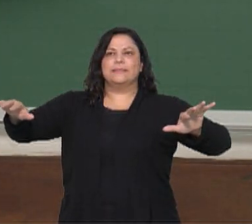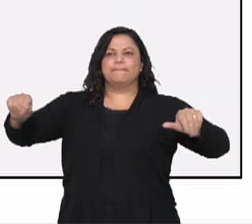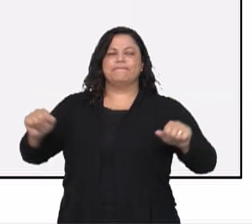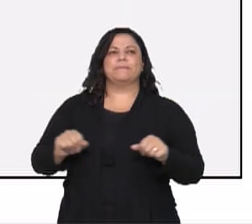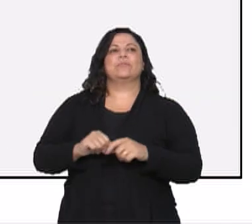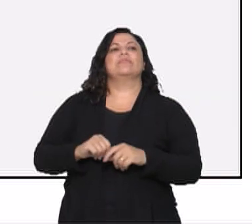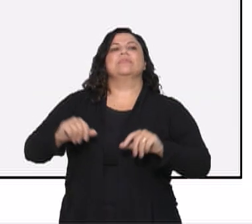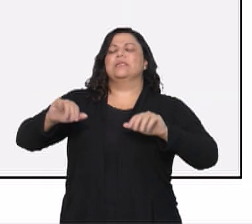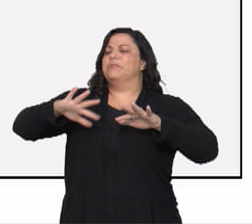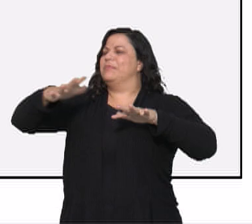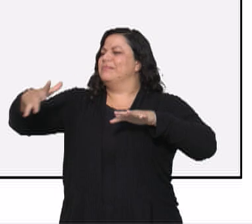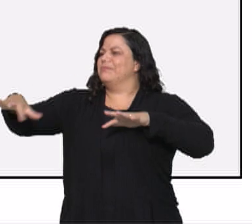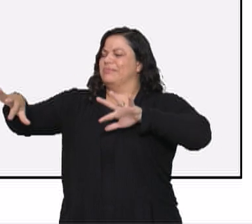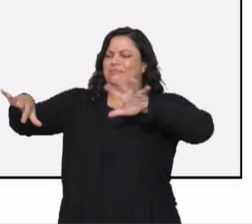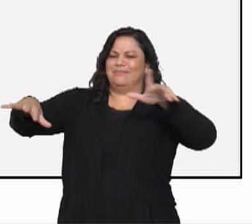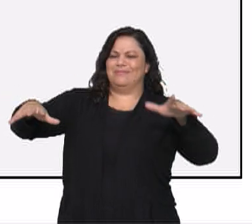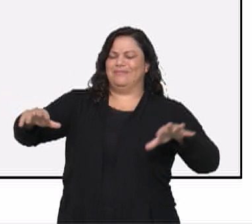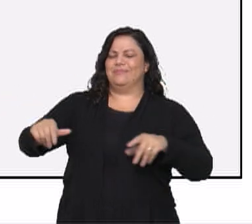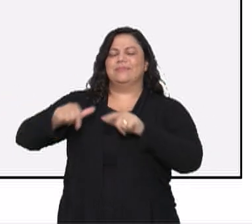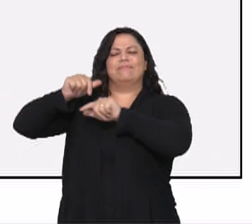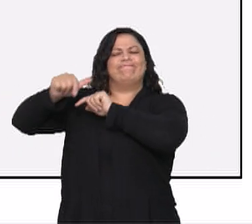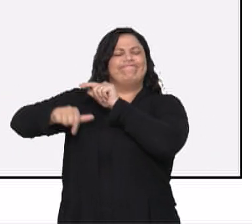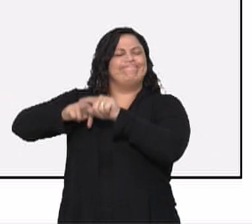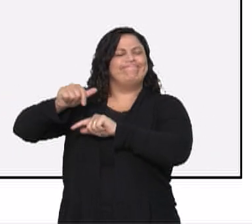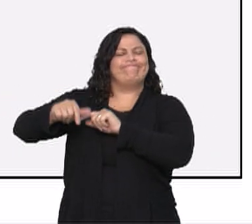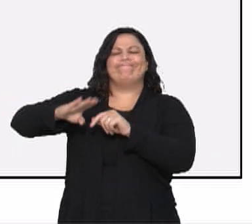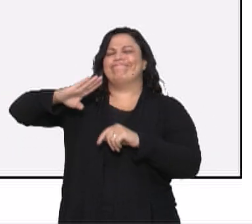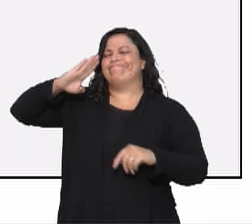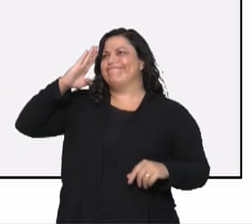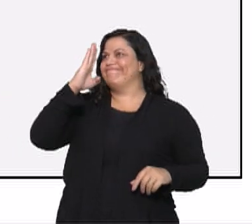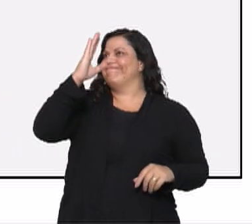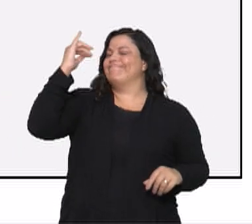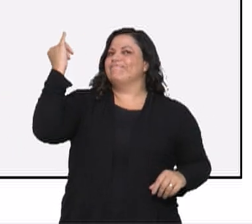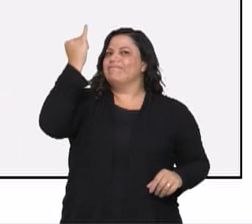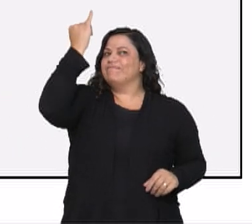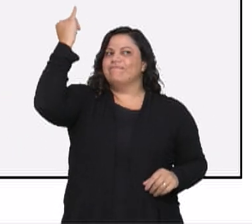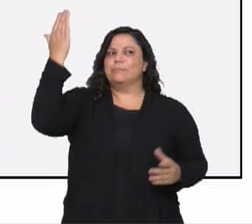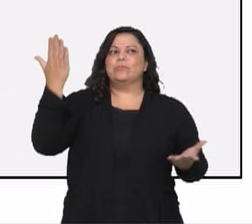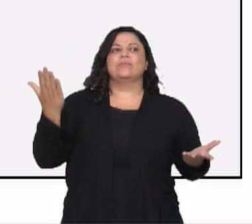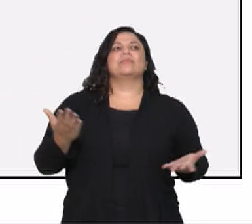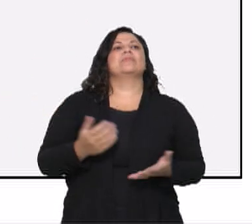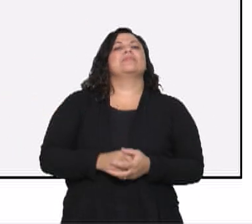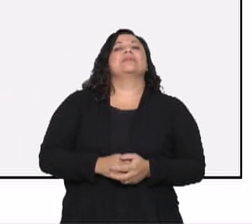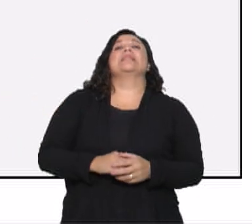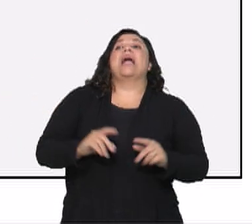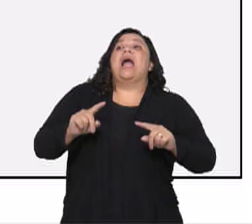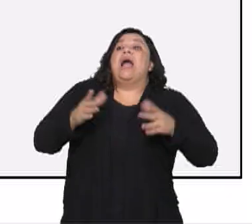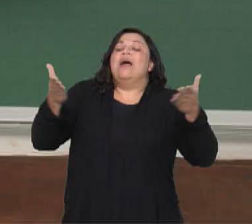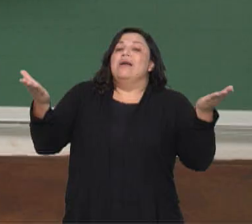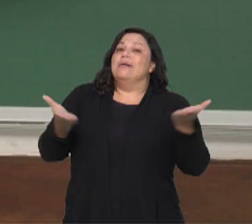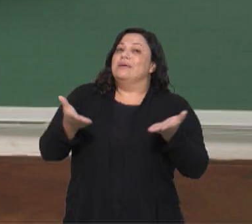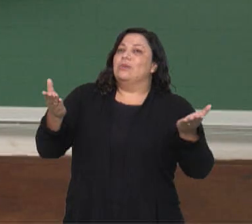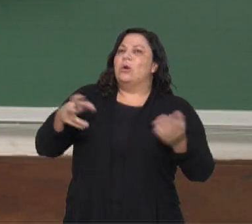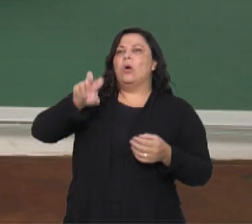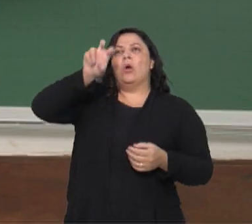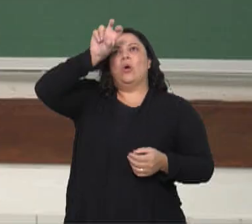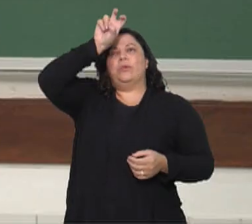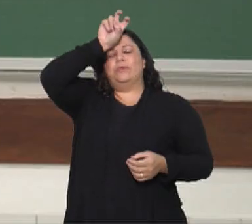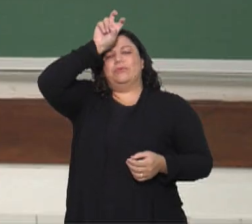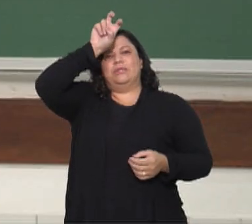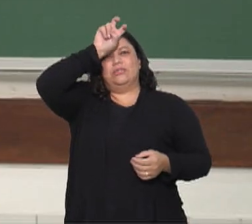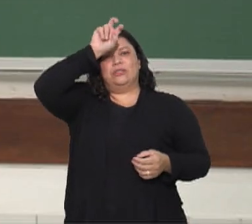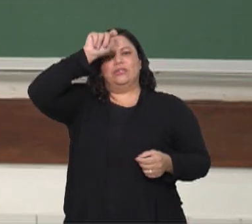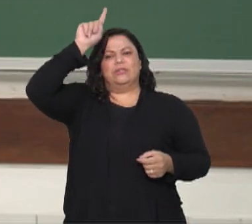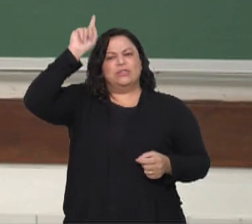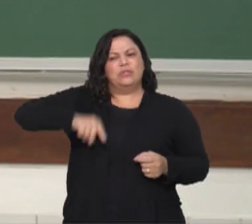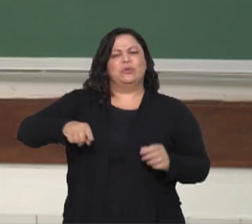humano extremamente fundamental. Aqui nós vamos derrubar a famosa frase do Heródoto, o Egito é uma